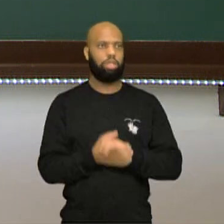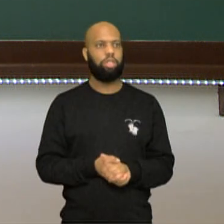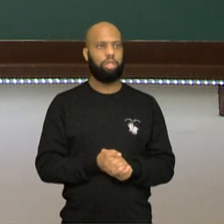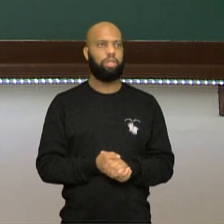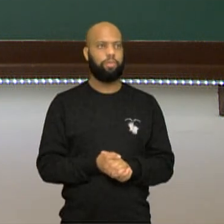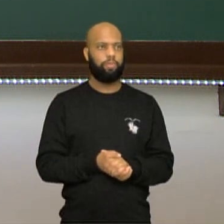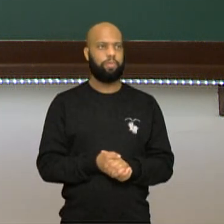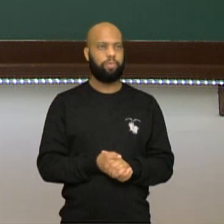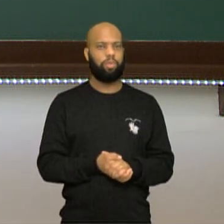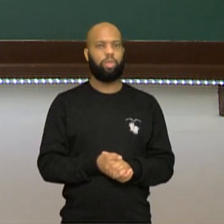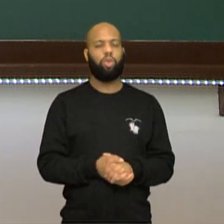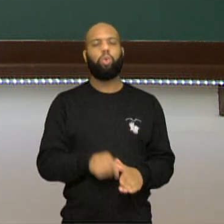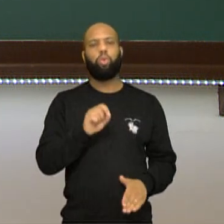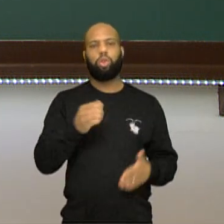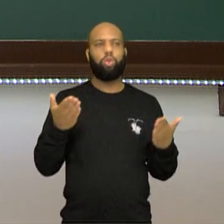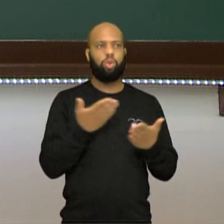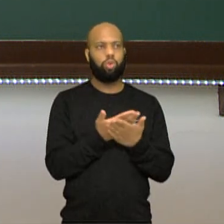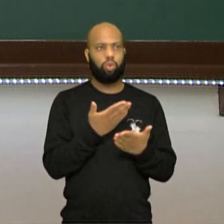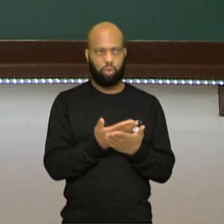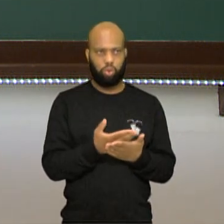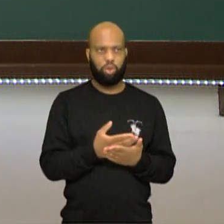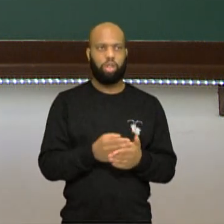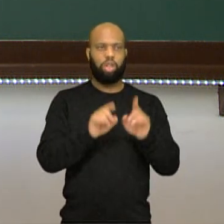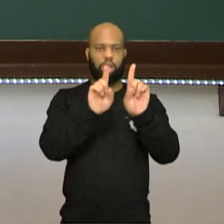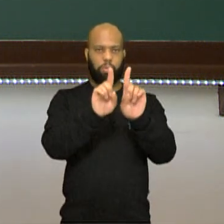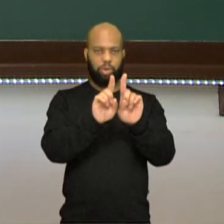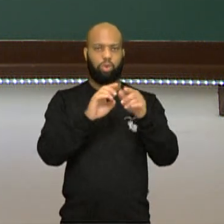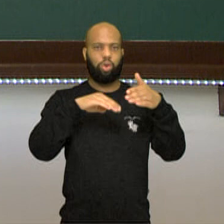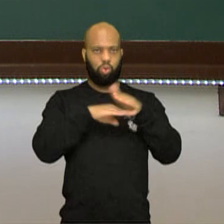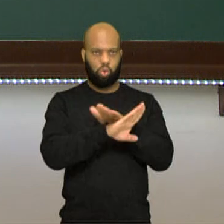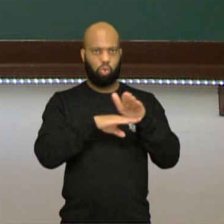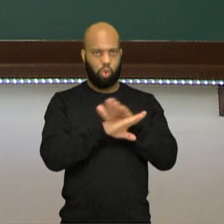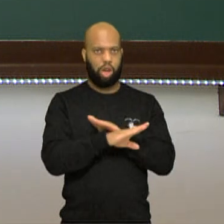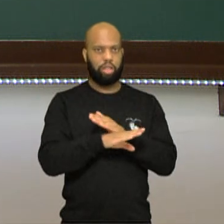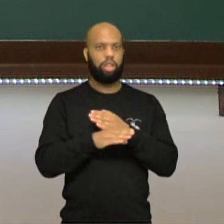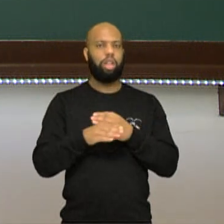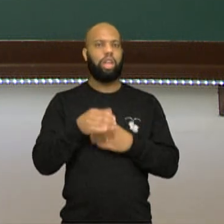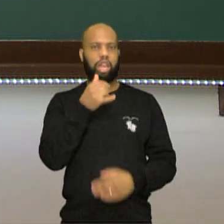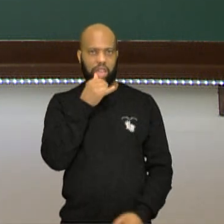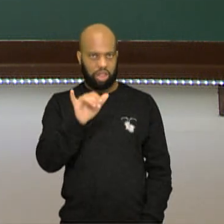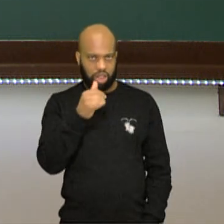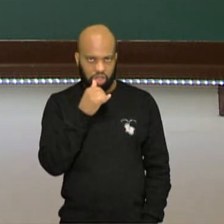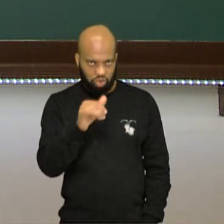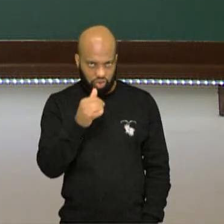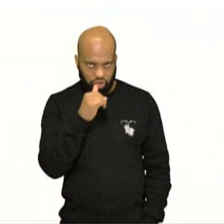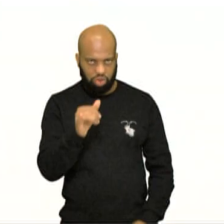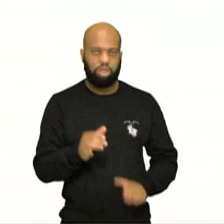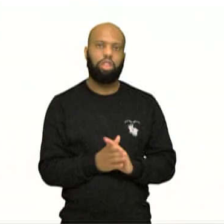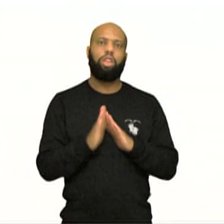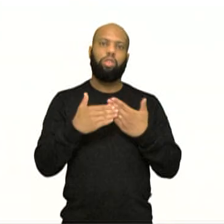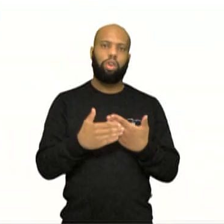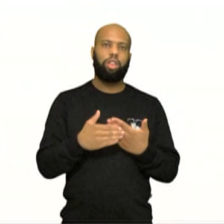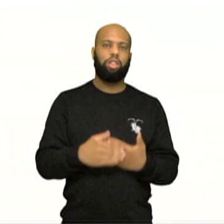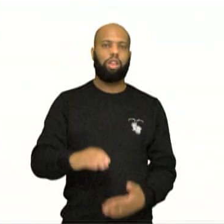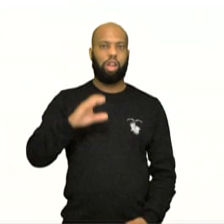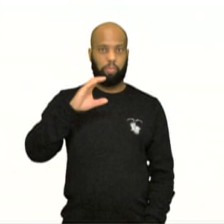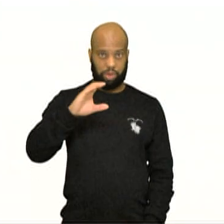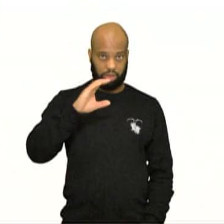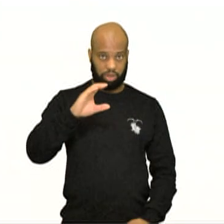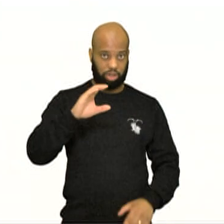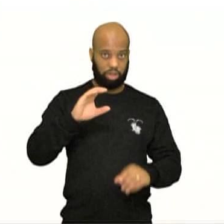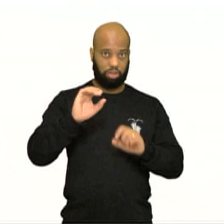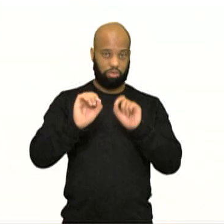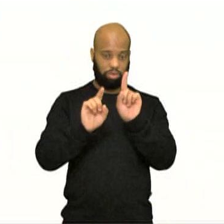beleza, gente. Os capacitores são armazenadores eletrostáticos de energia. A capacitância de um capacitor